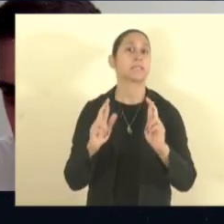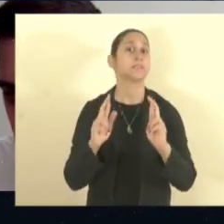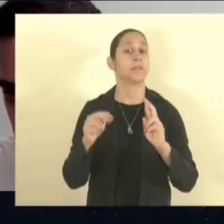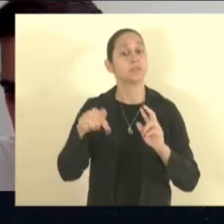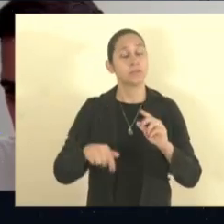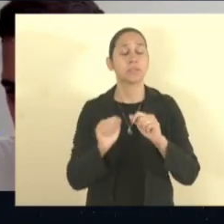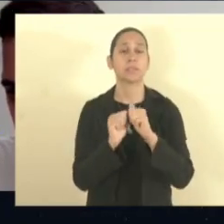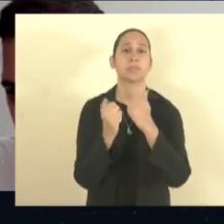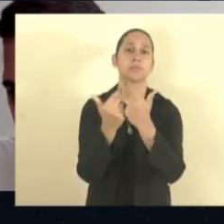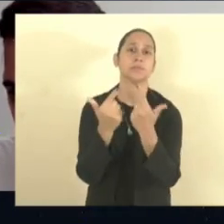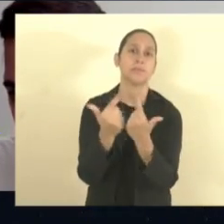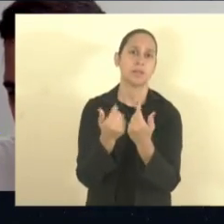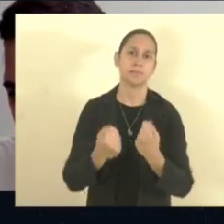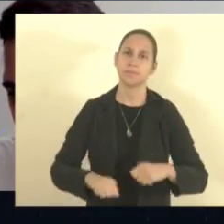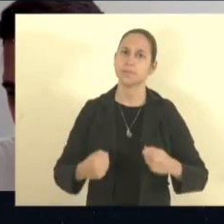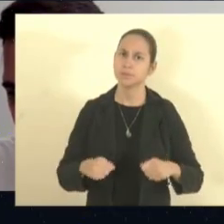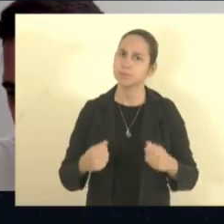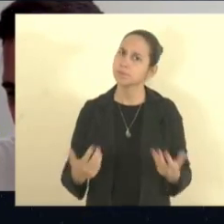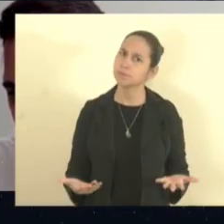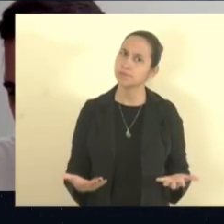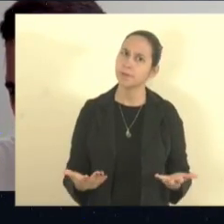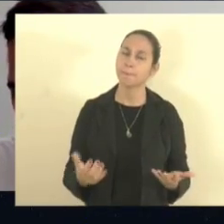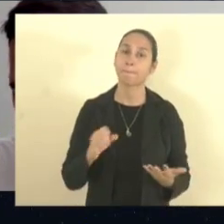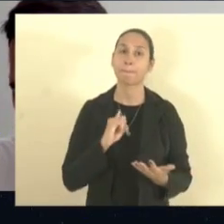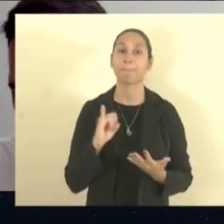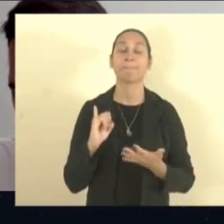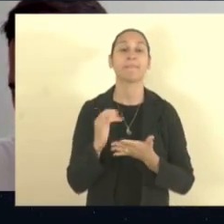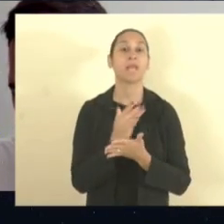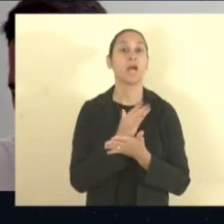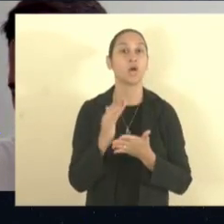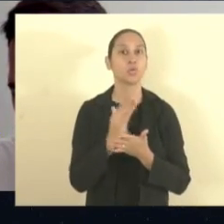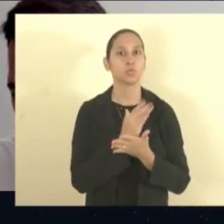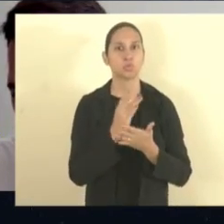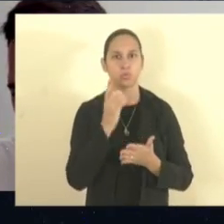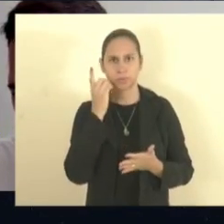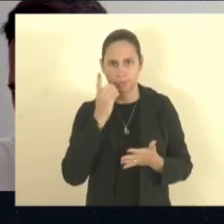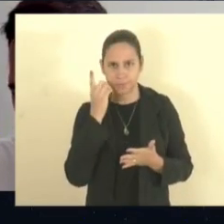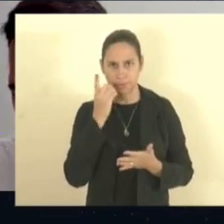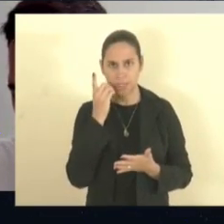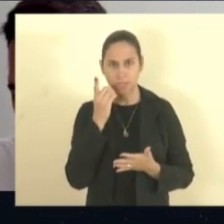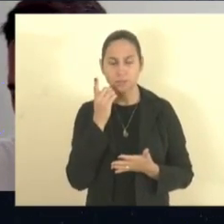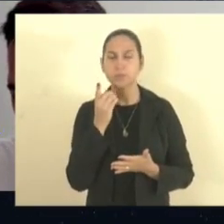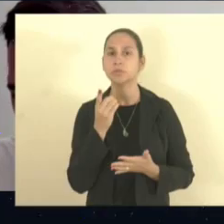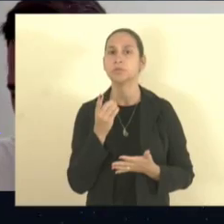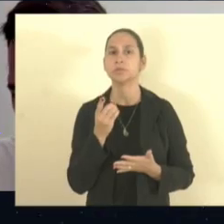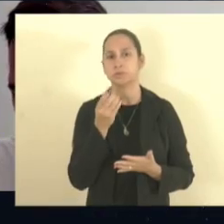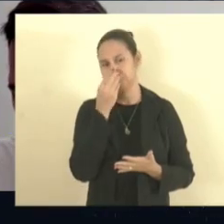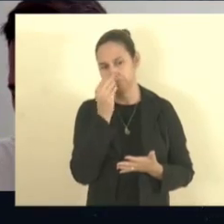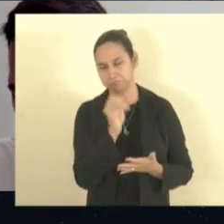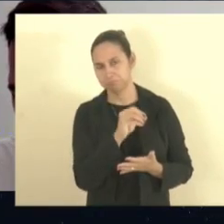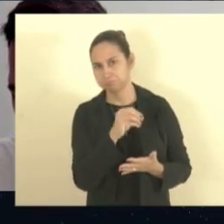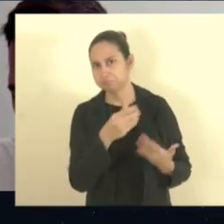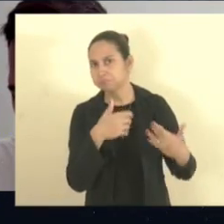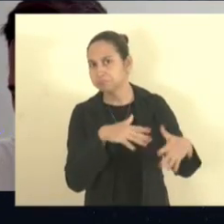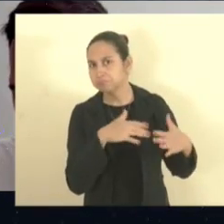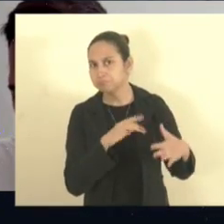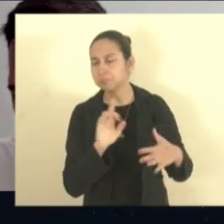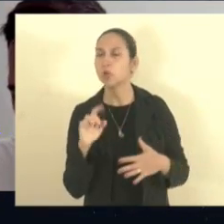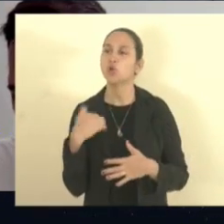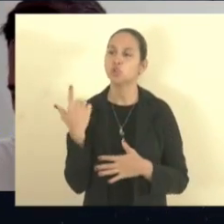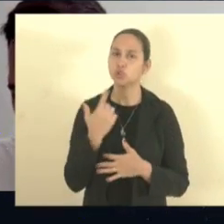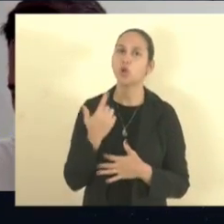Assembleia Legislativa. Se alguns dos deputados não se importam com isso, de ser tratorado dessa forma, nós estamos